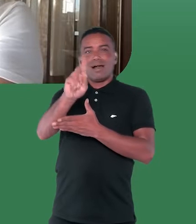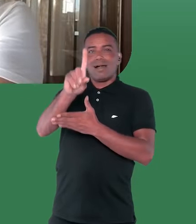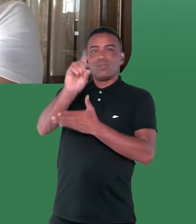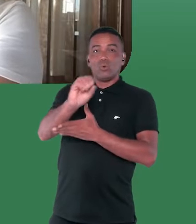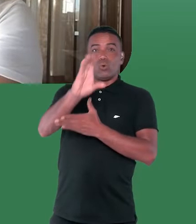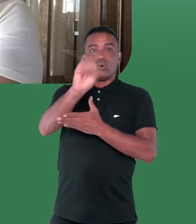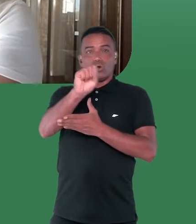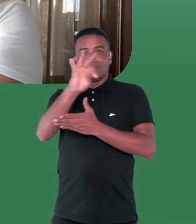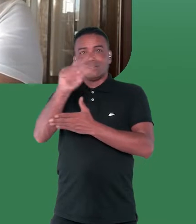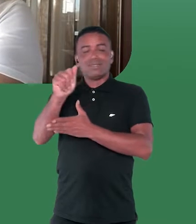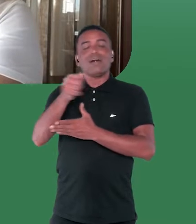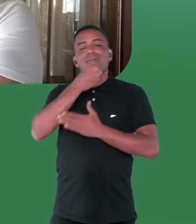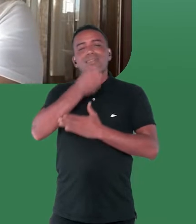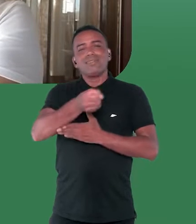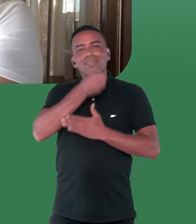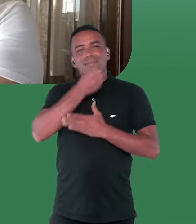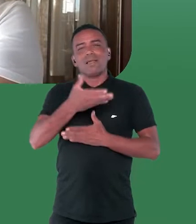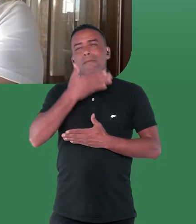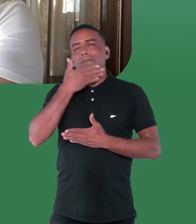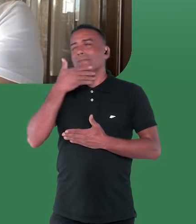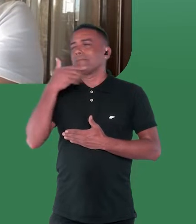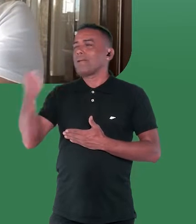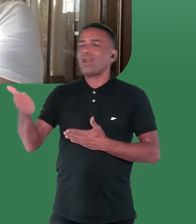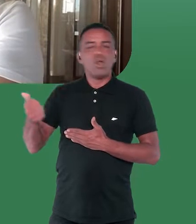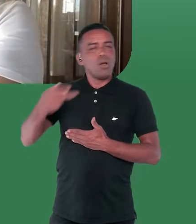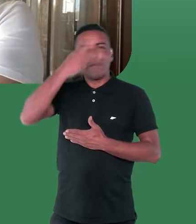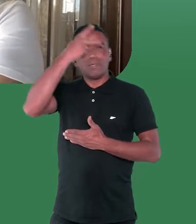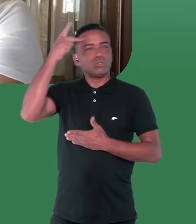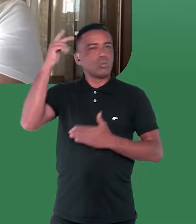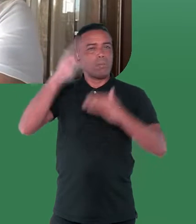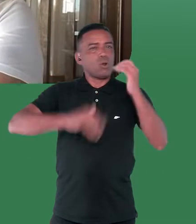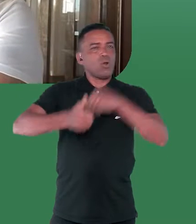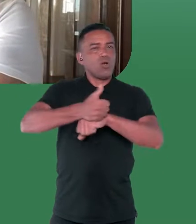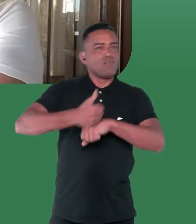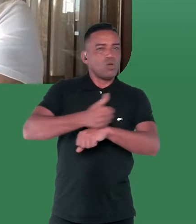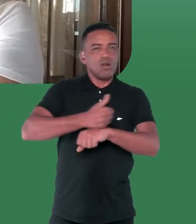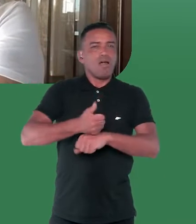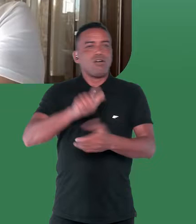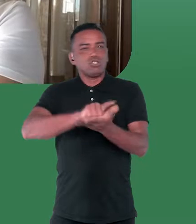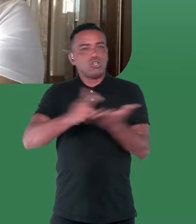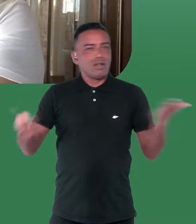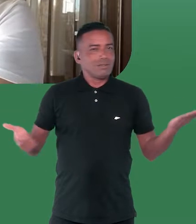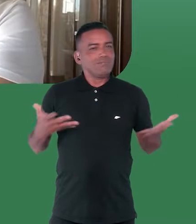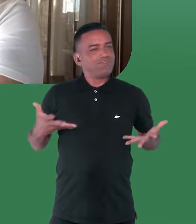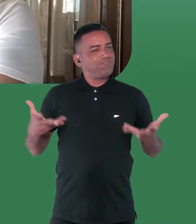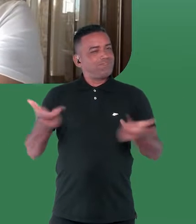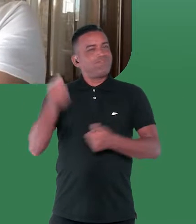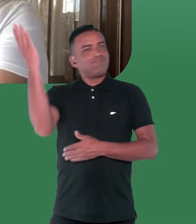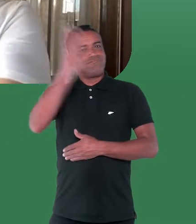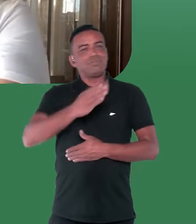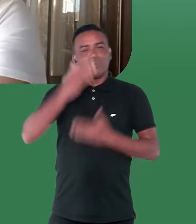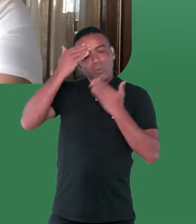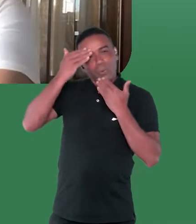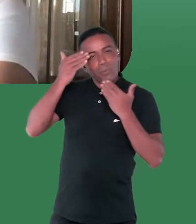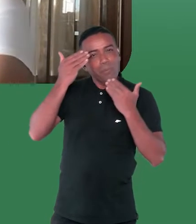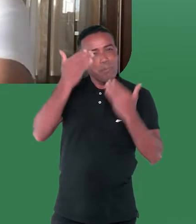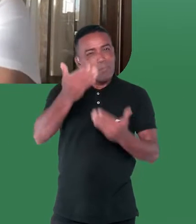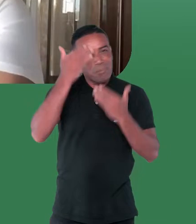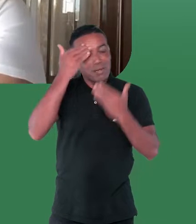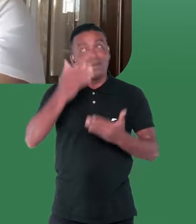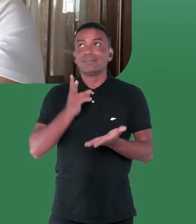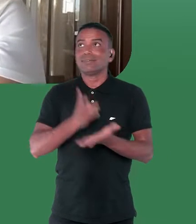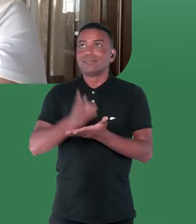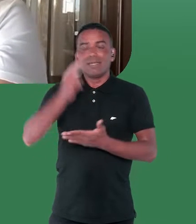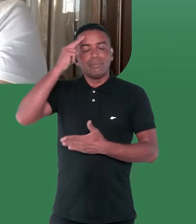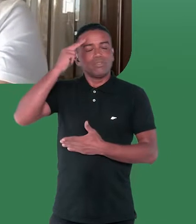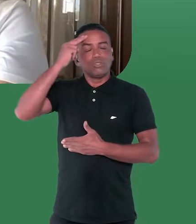entrevistar um dos nossos melhores entrevistadores e jornalistas do Brasil. Obrigado, obrigado.